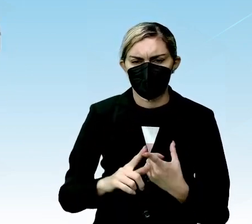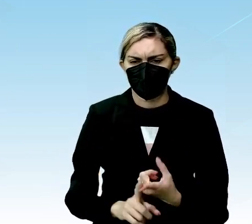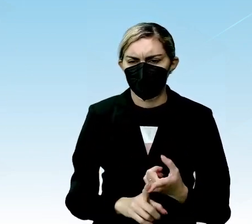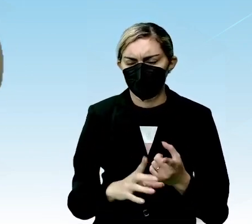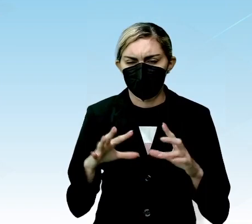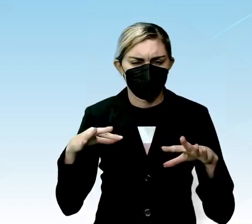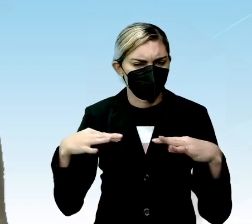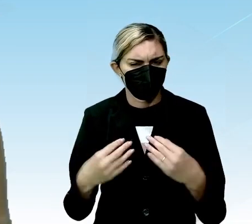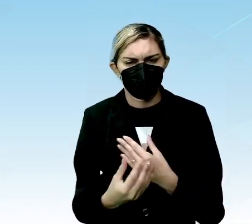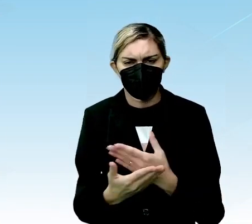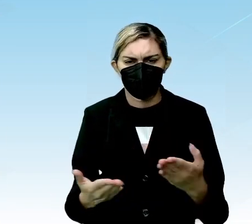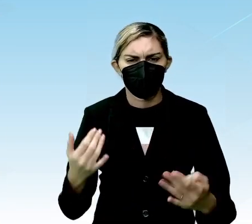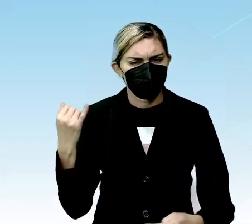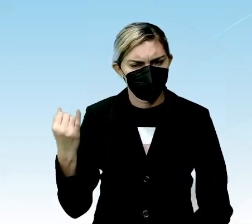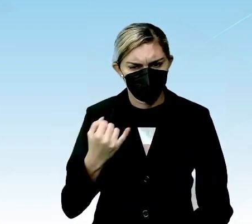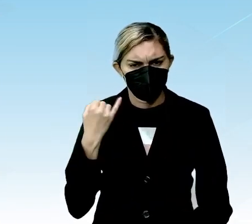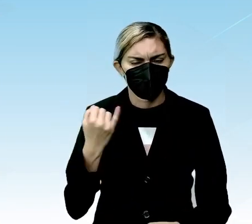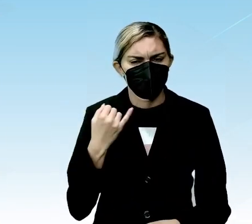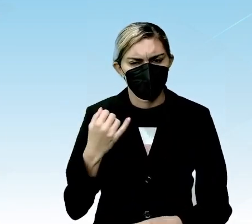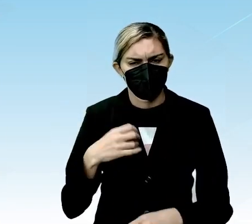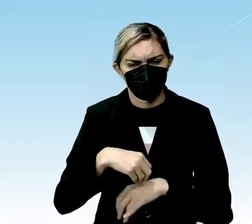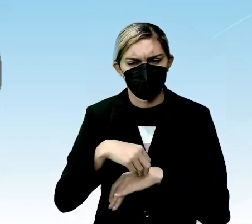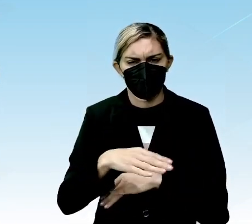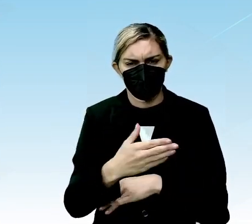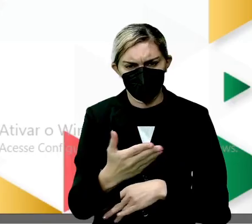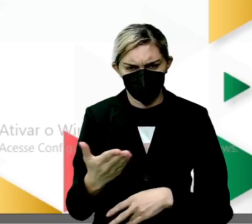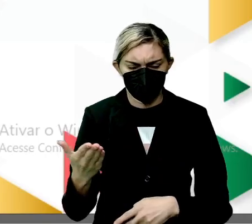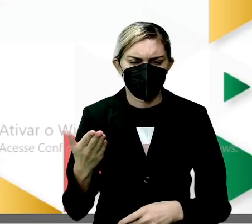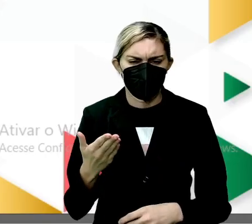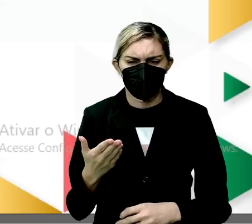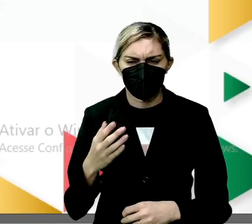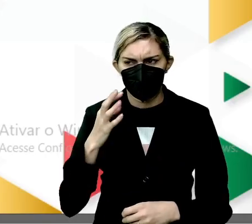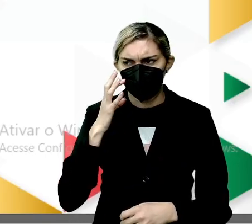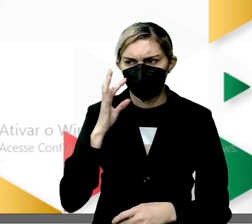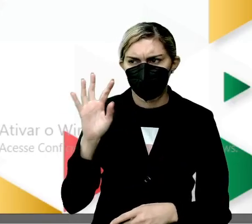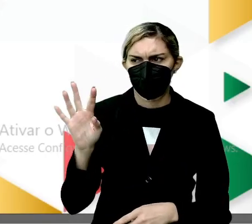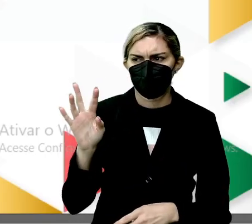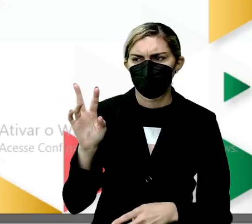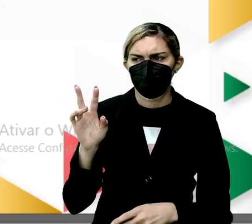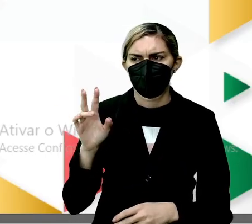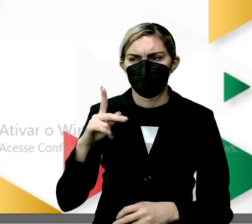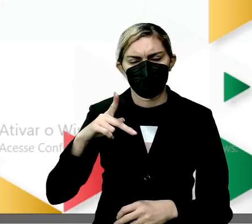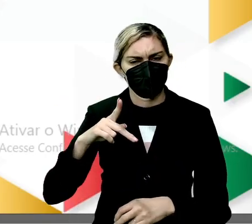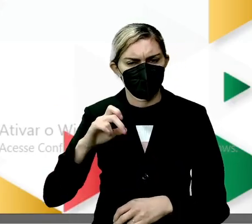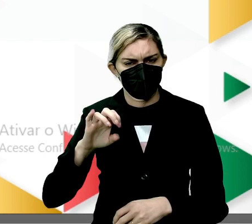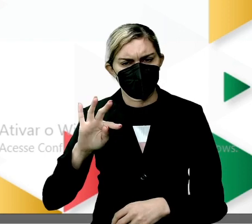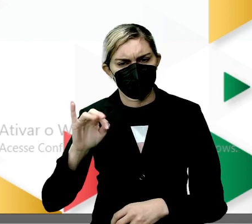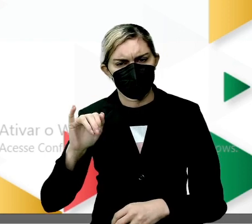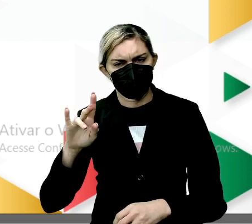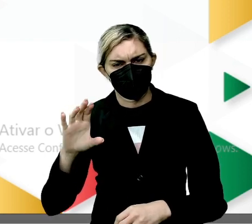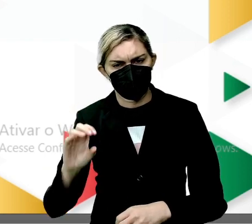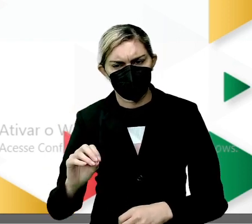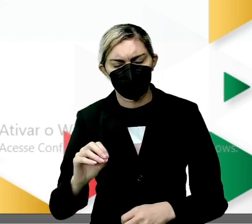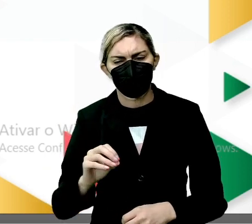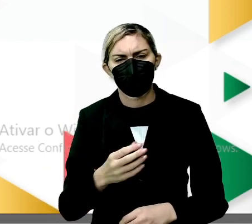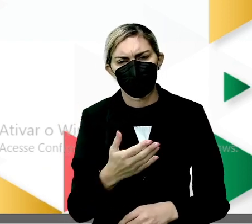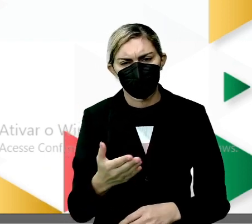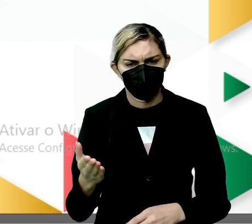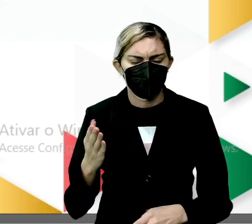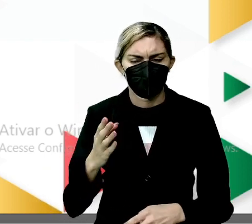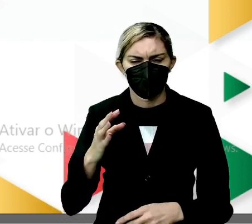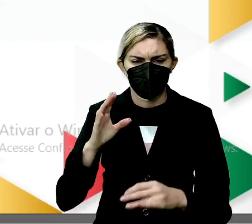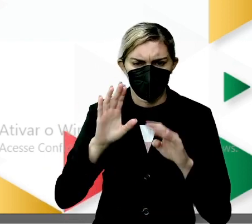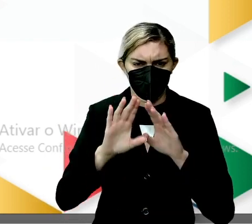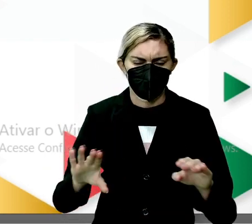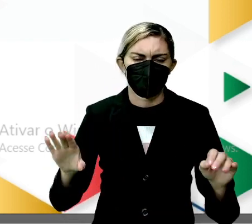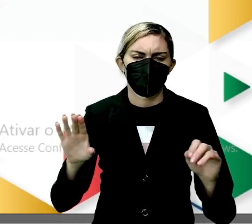Então tudo isso é importante. E aqui trago para vocês, olha aí, o Pentateuco ainda, a continuação do Pentateuco, o